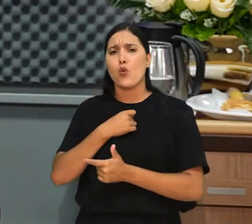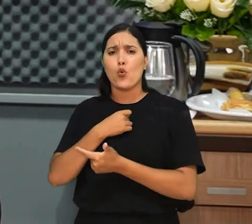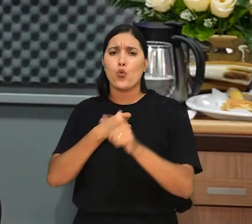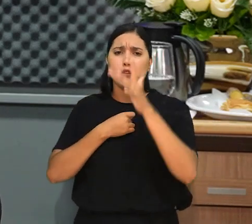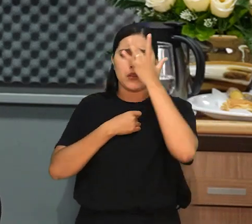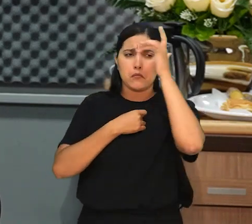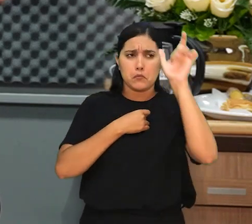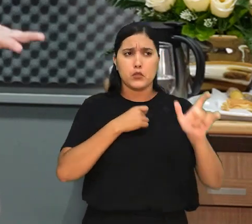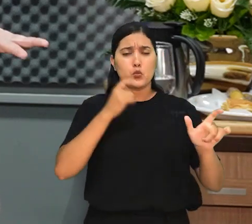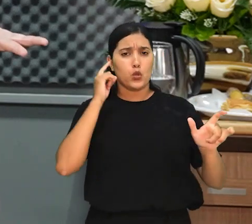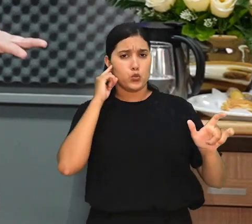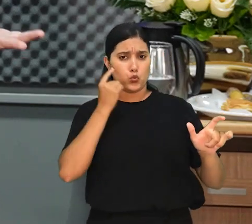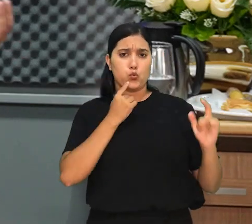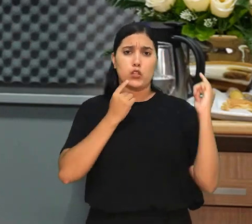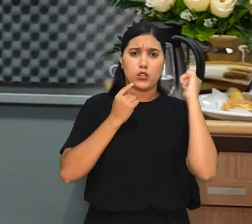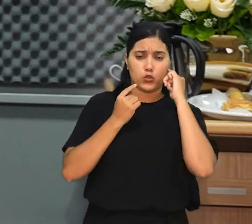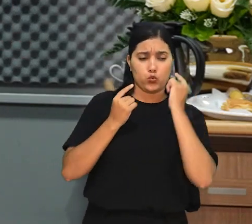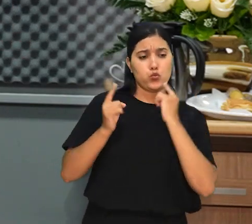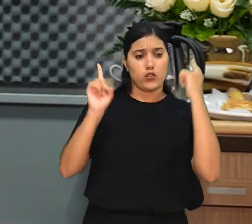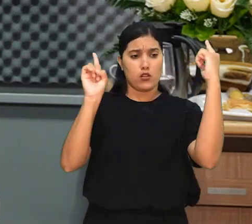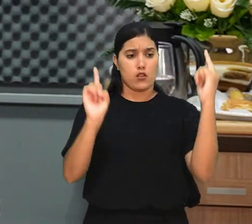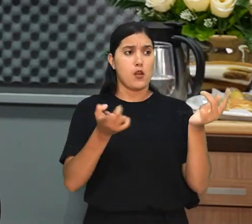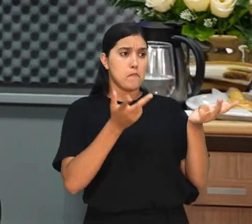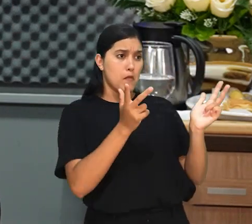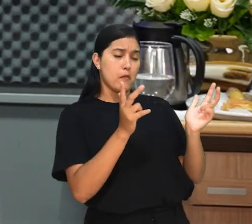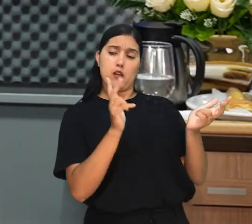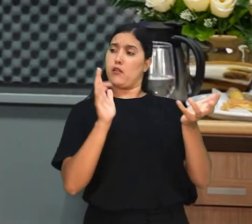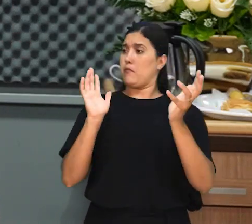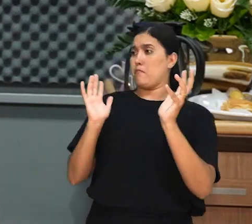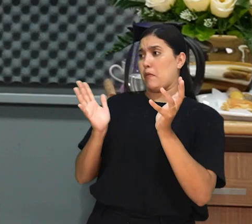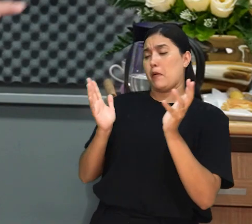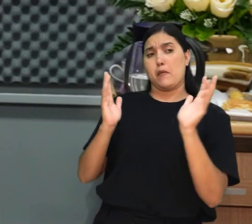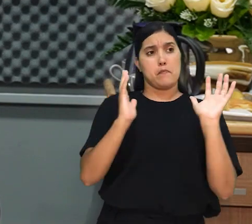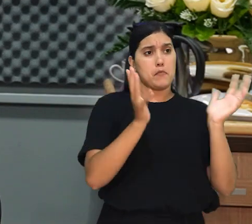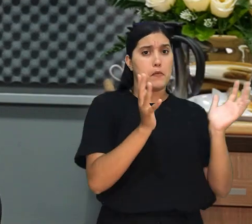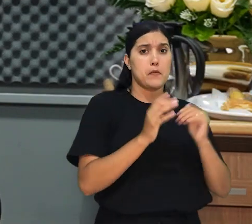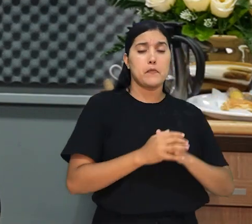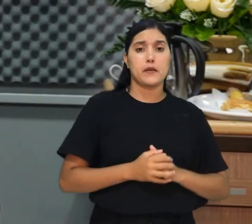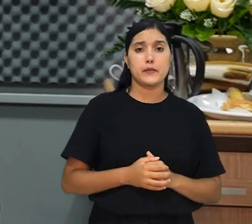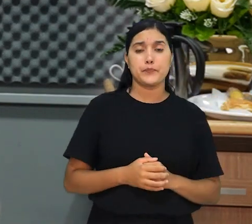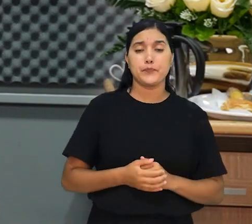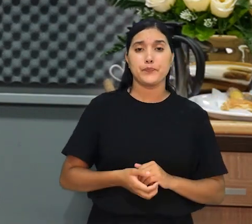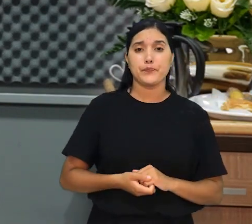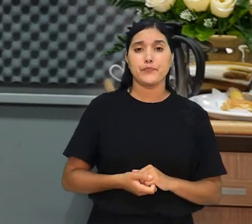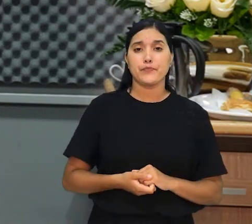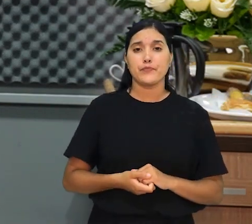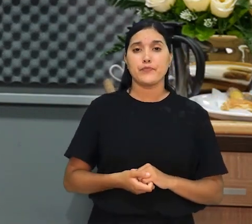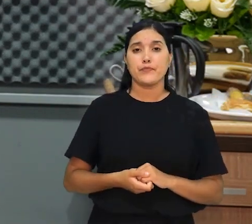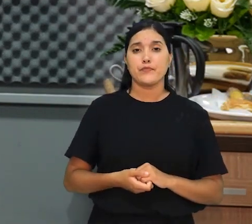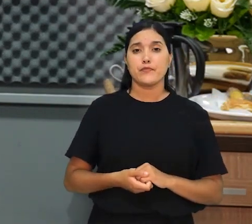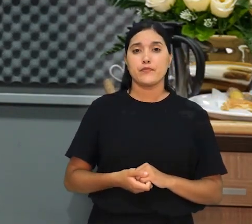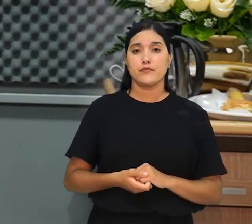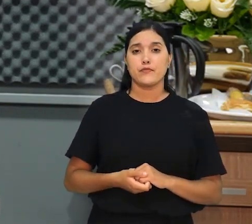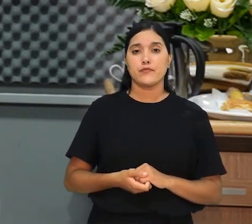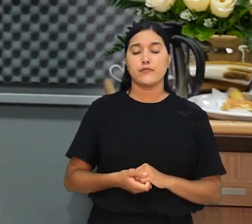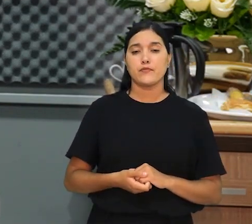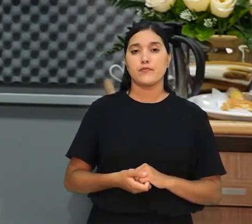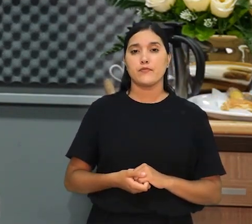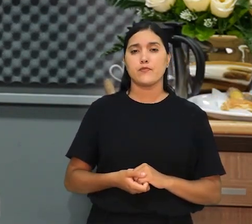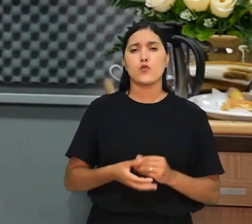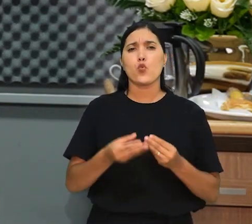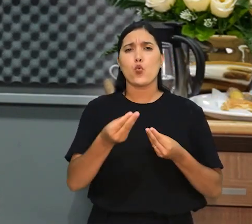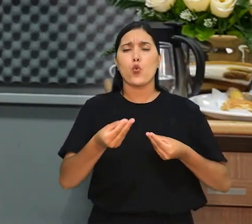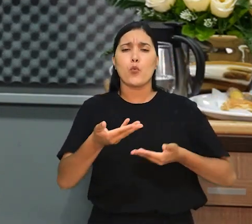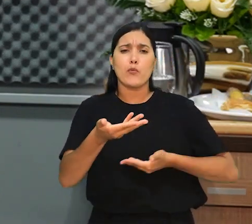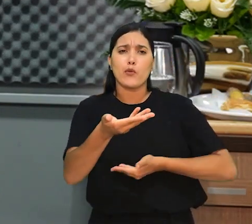não sabe, que também é surda, né? Que eles estão ali conversando, a fonte dele, a ponte,